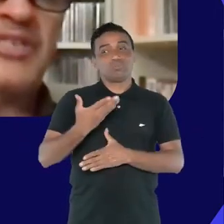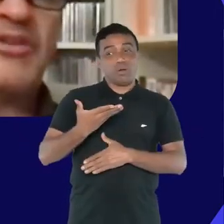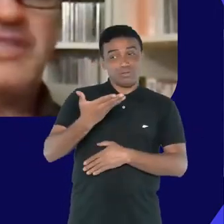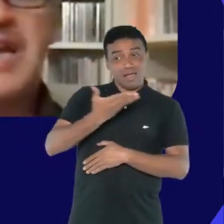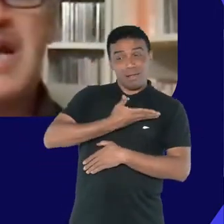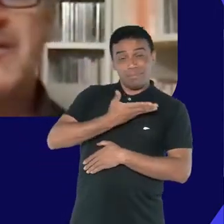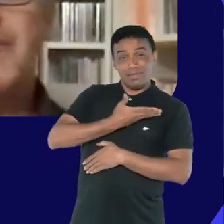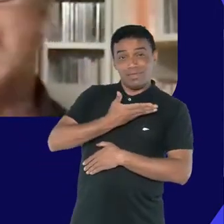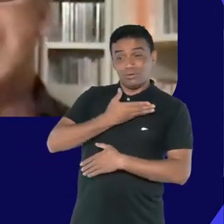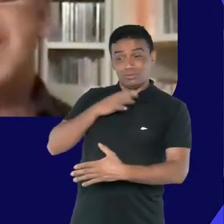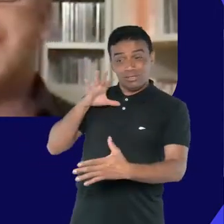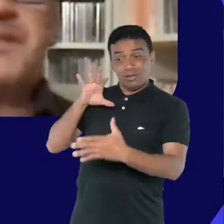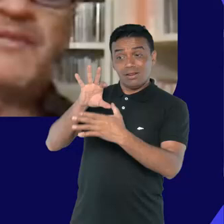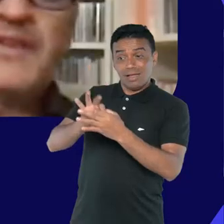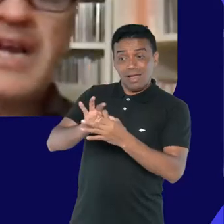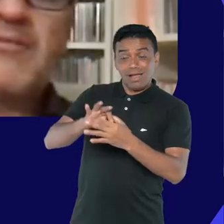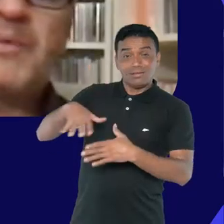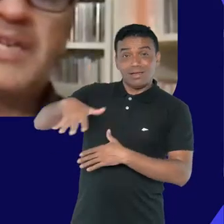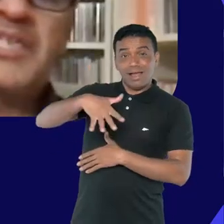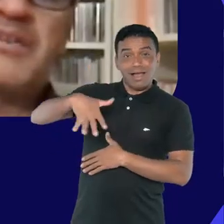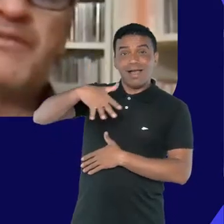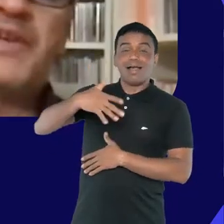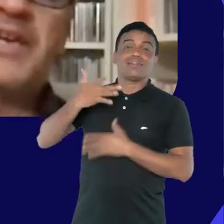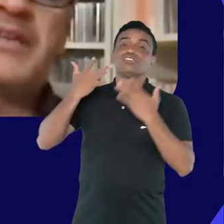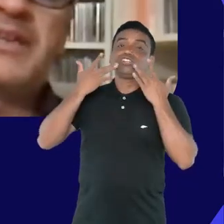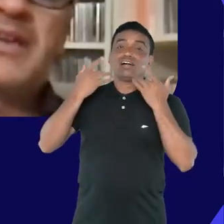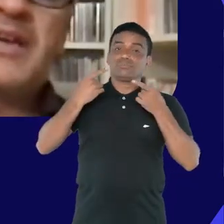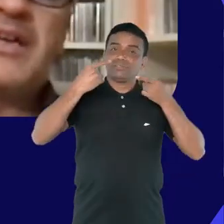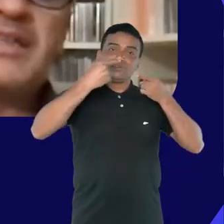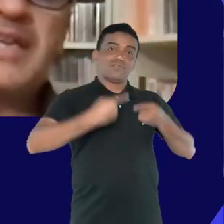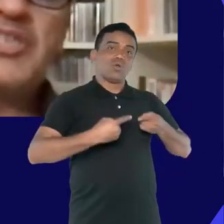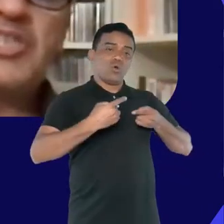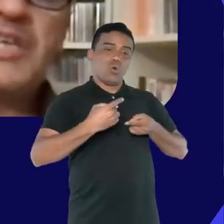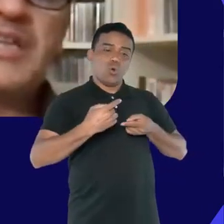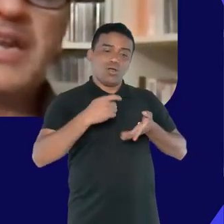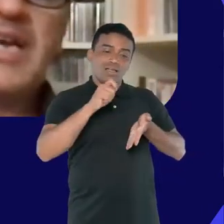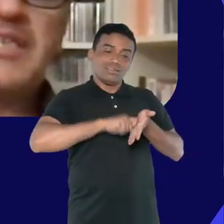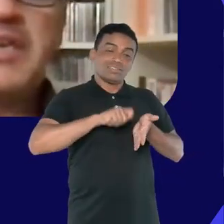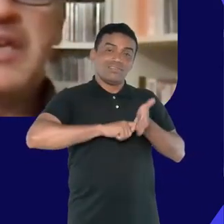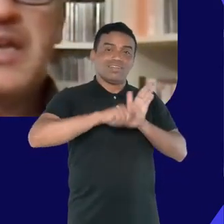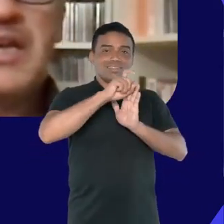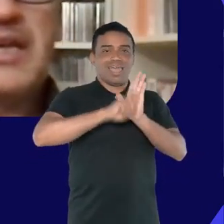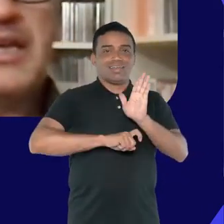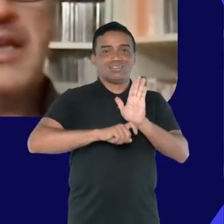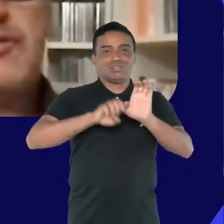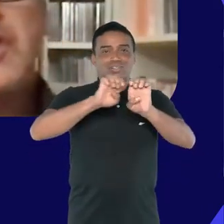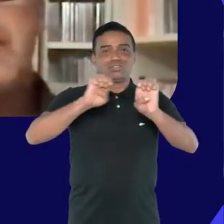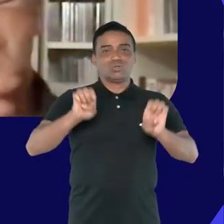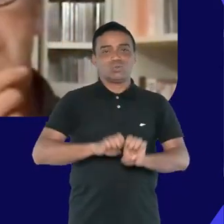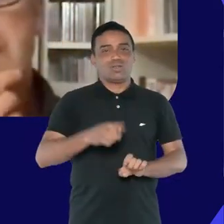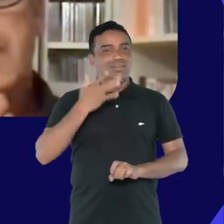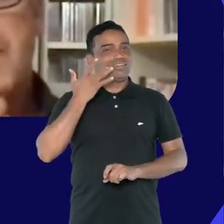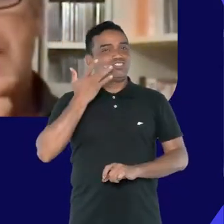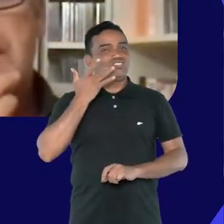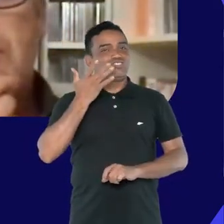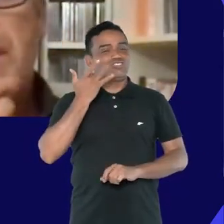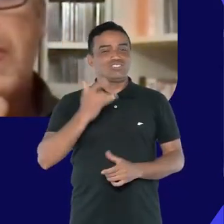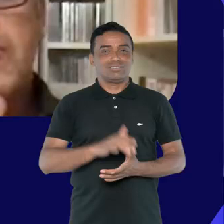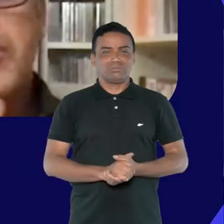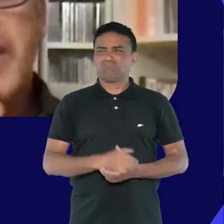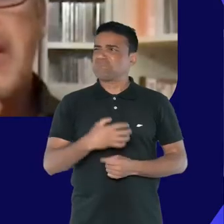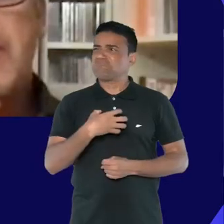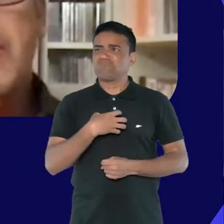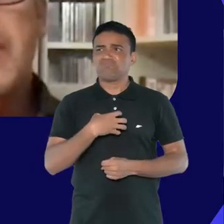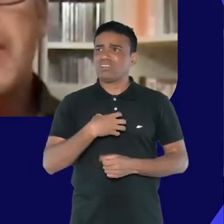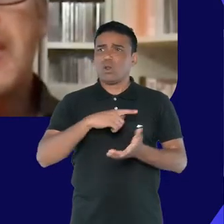amigos ligados ao teatro que me desafiaram para escrever textos teatrais. Eu sinto que não